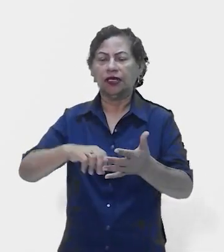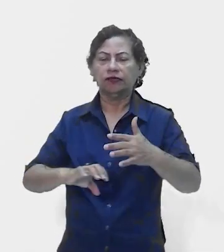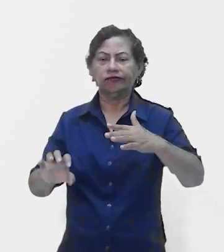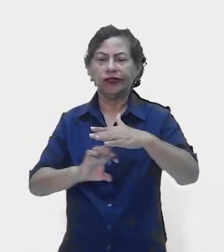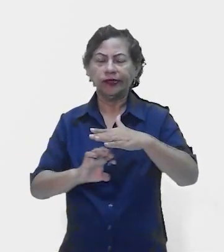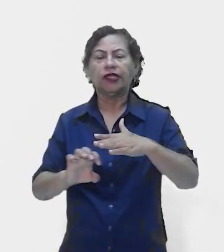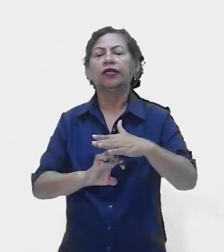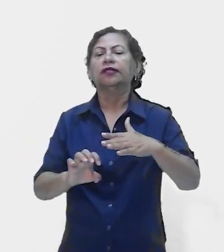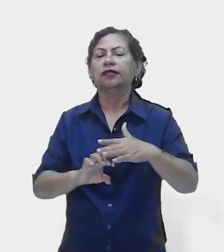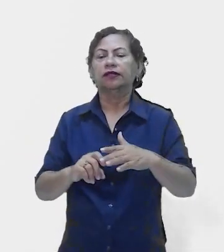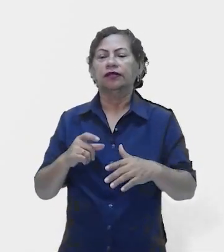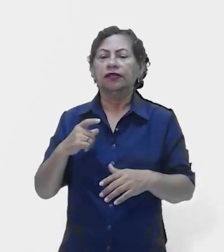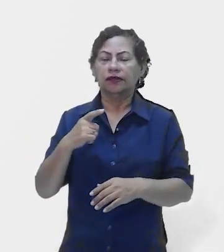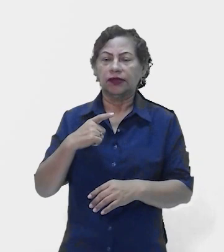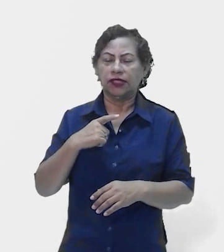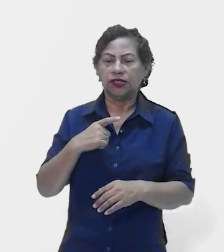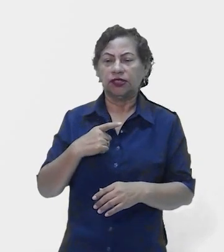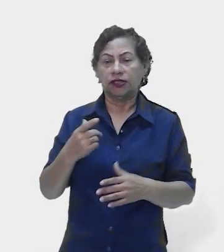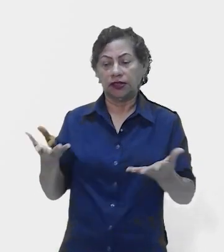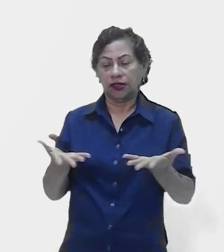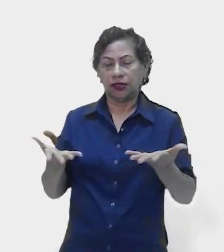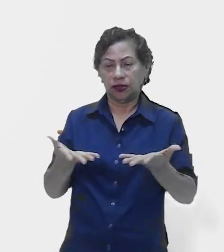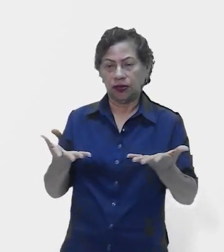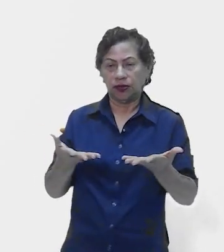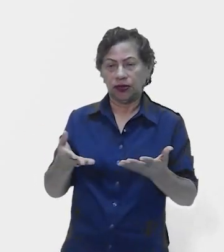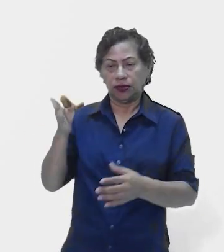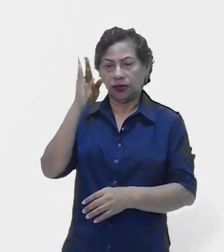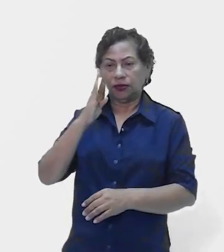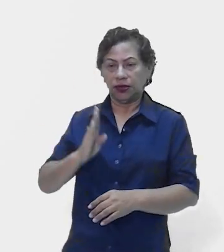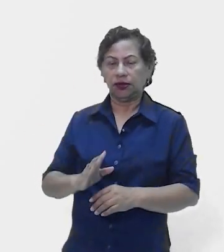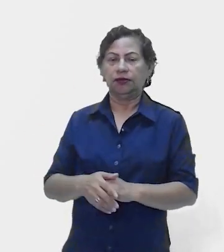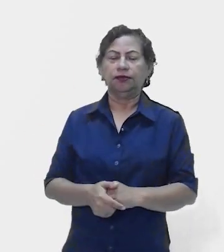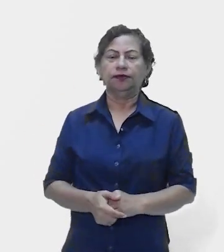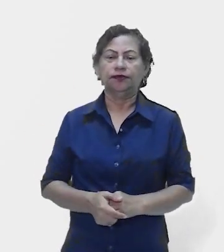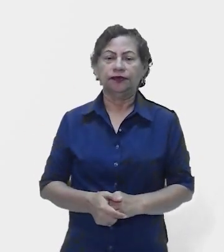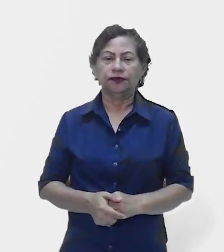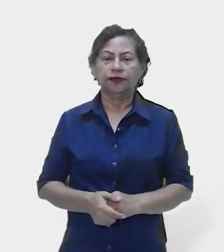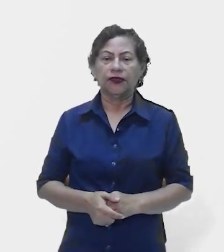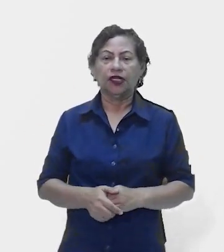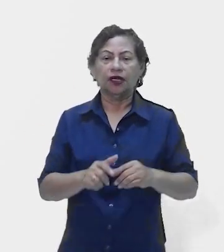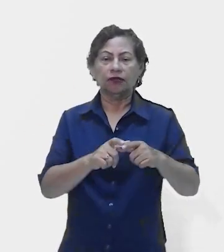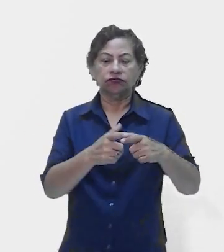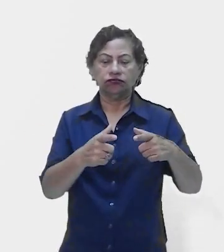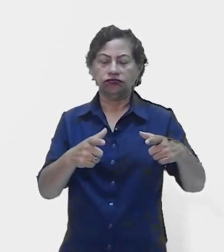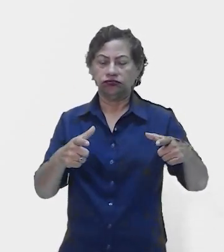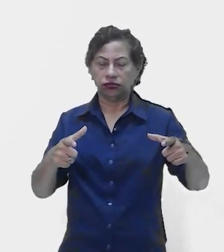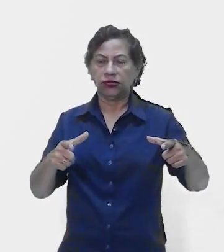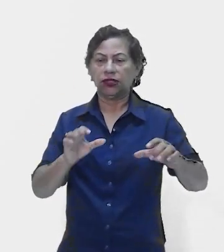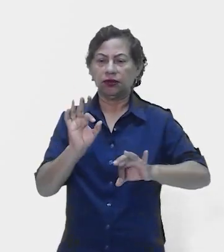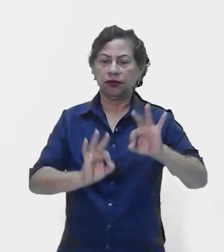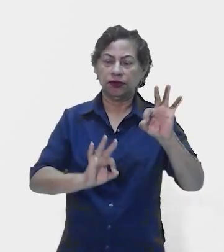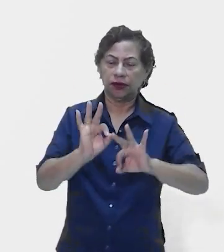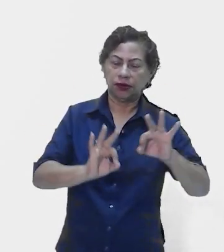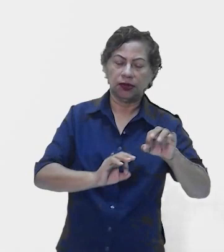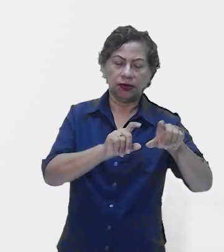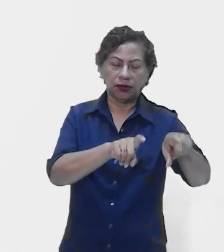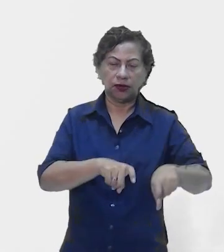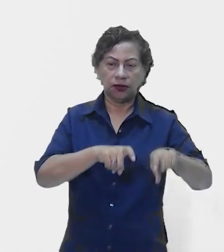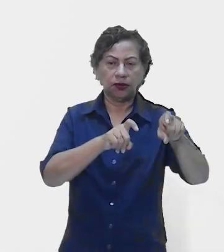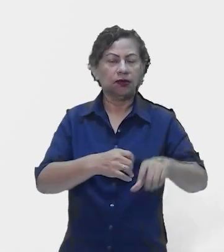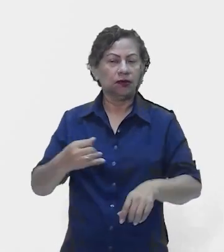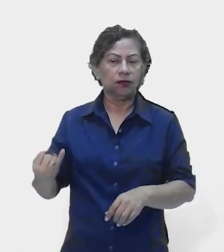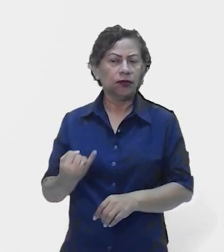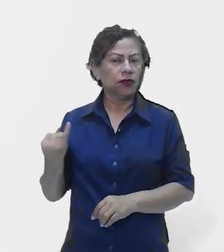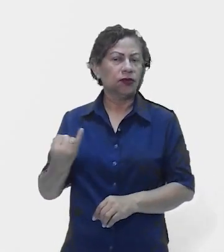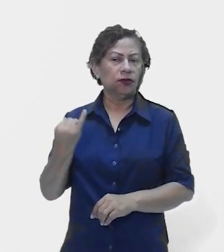essa produção que a gente tem aqui no nosso território, tudo bem? E a expansão e modernização da agricultura também é outro ponto